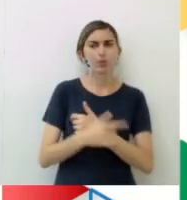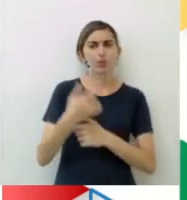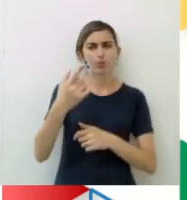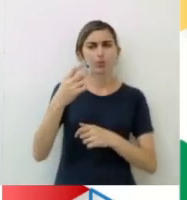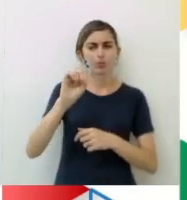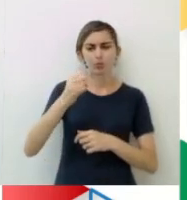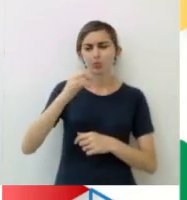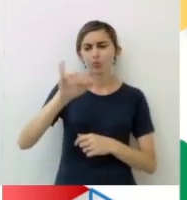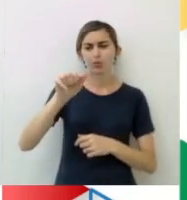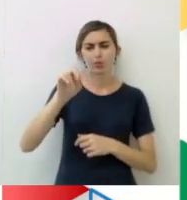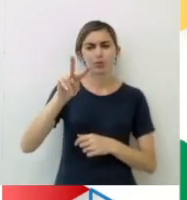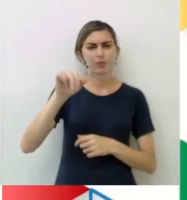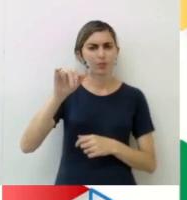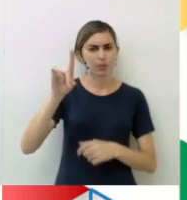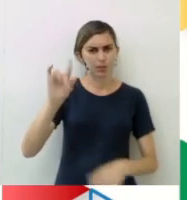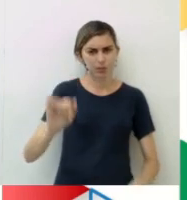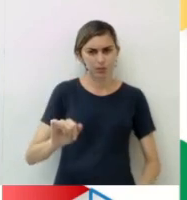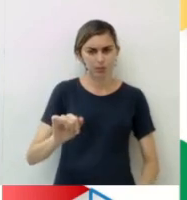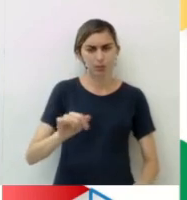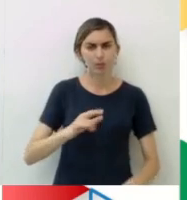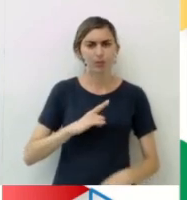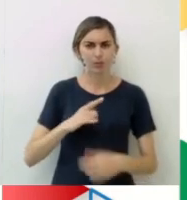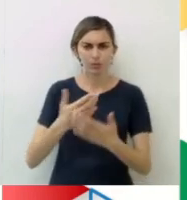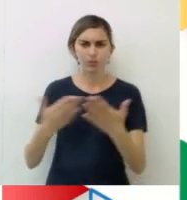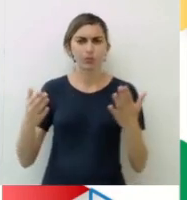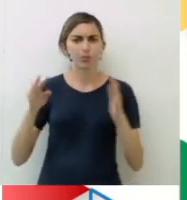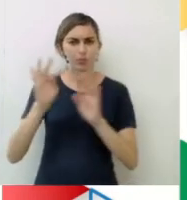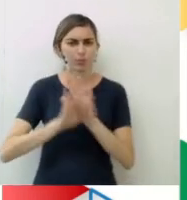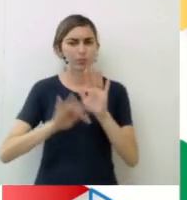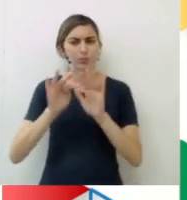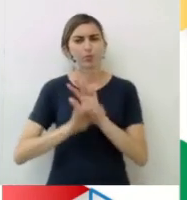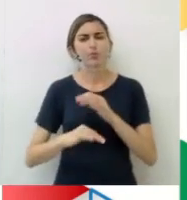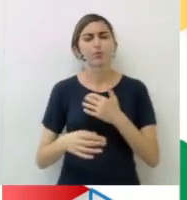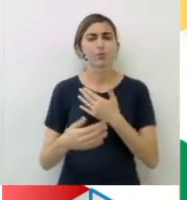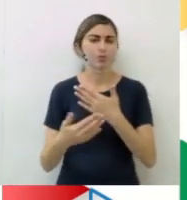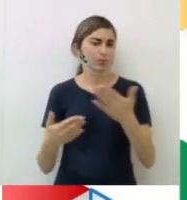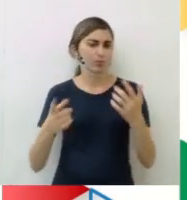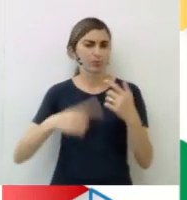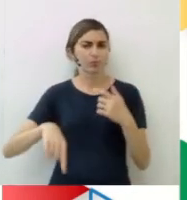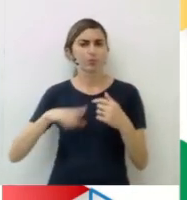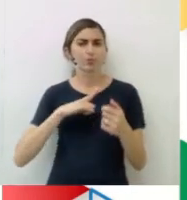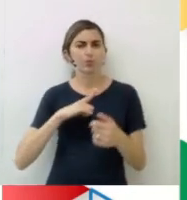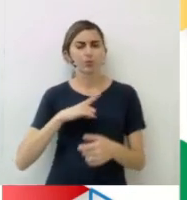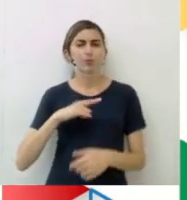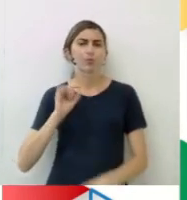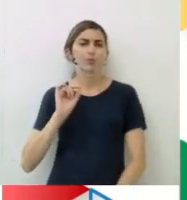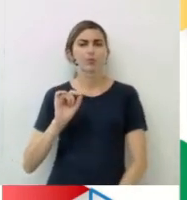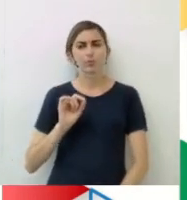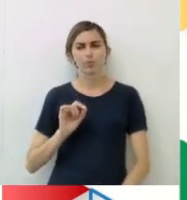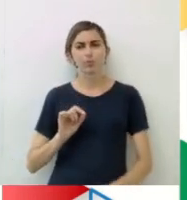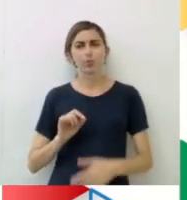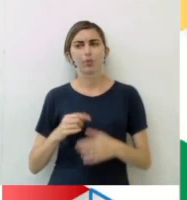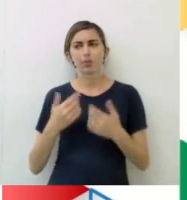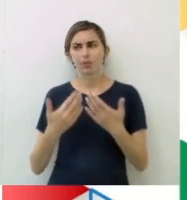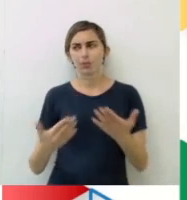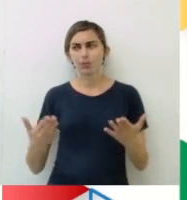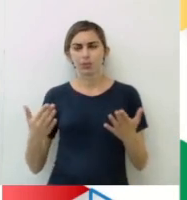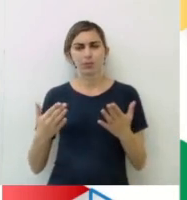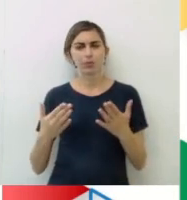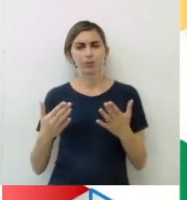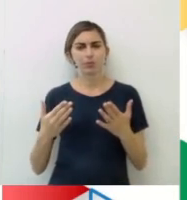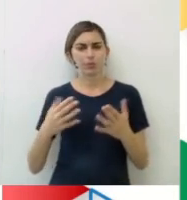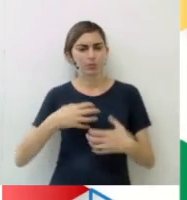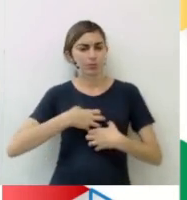essa subjetividade que há no texto, certo? Nós temos o seguinte, é a explosão